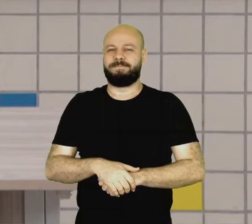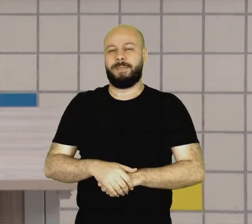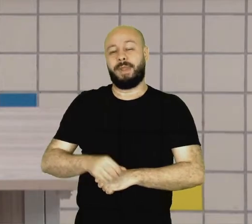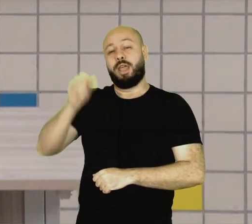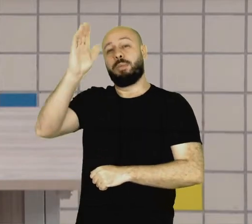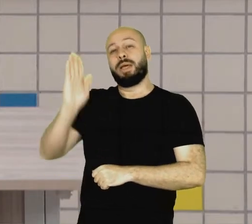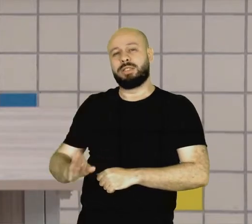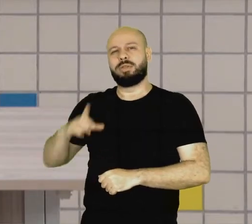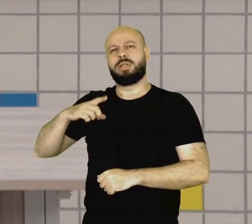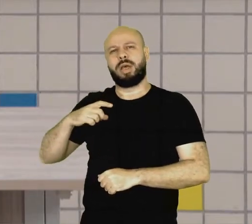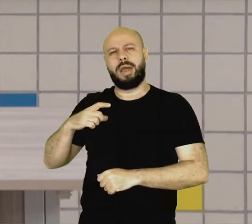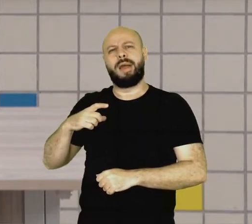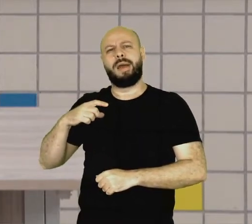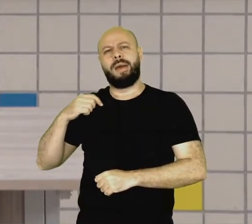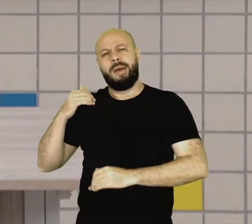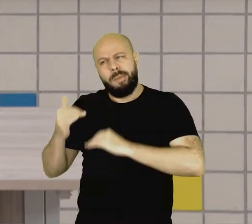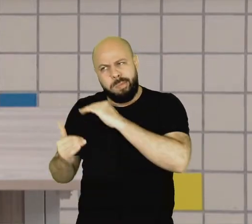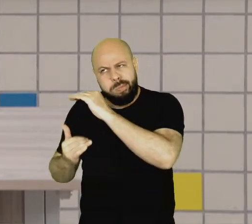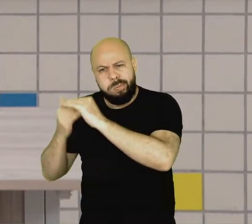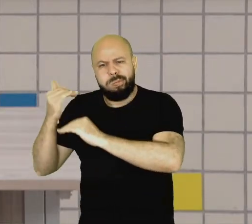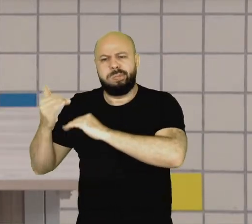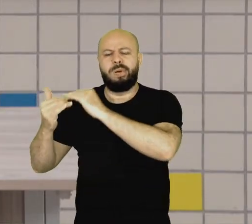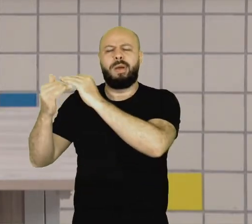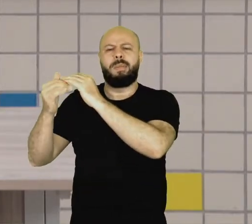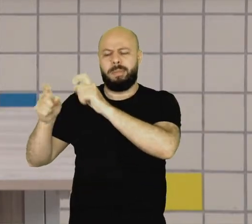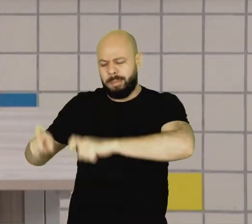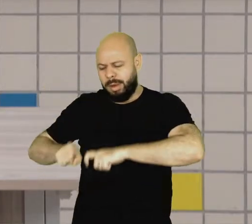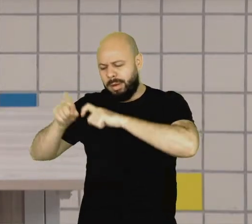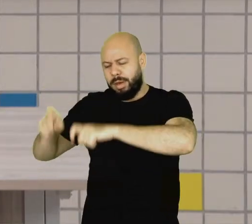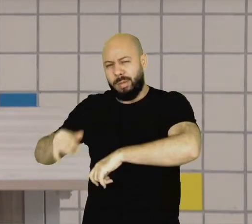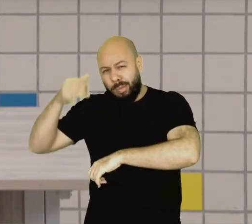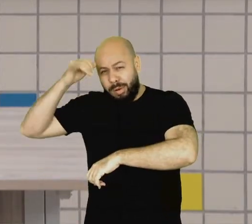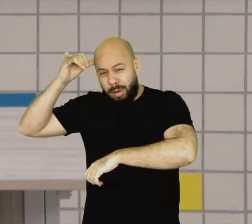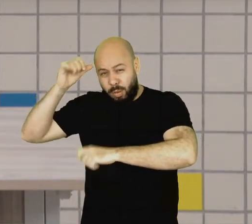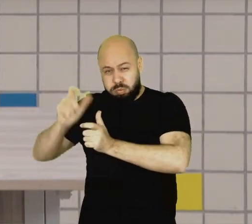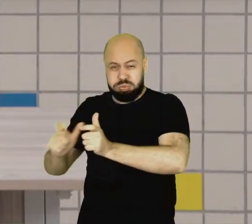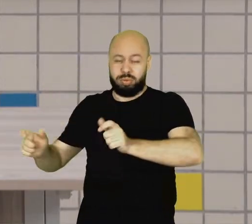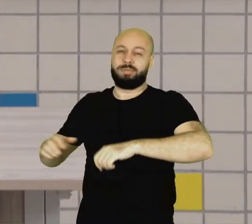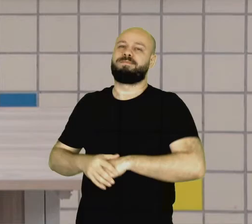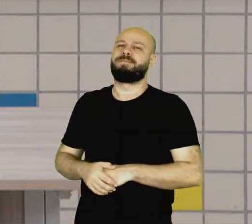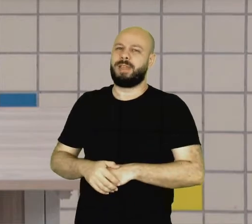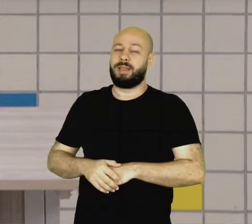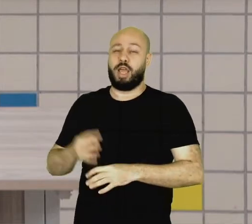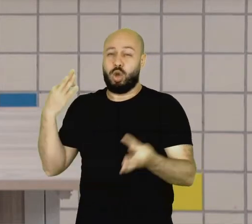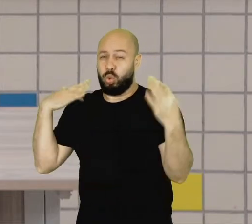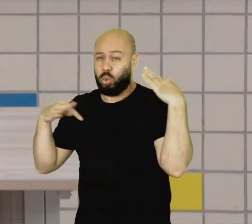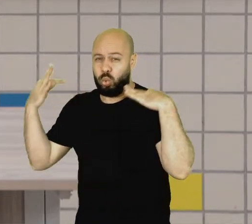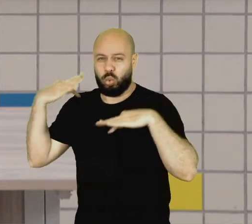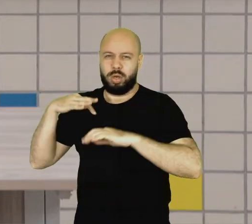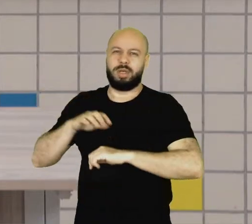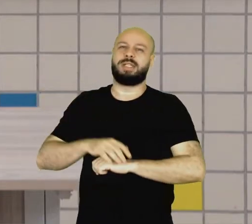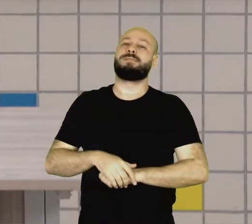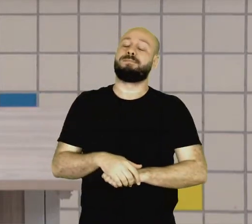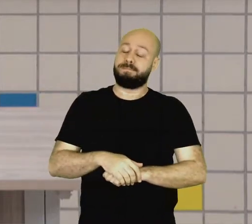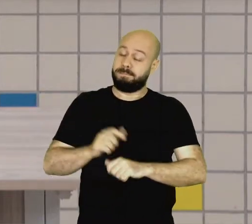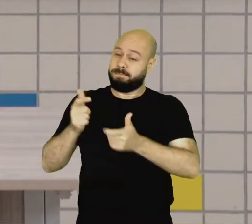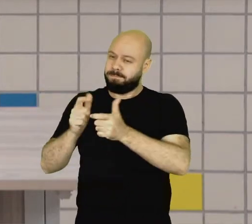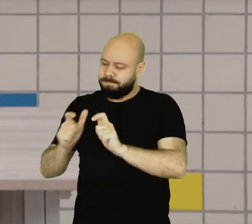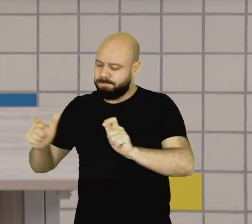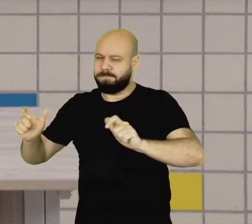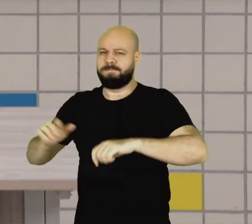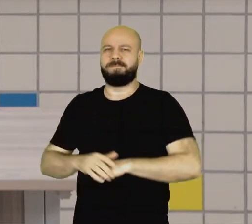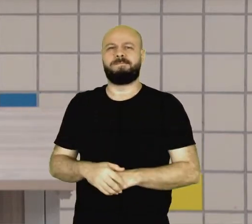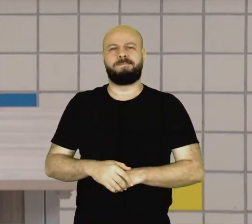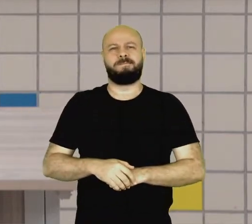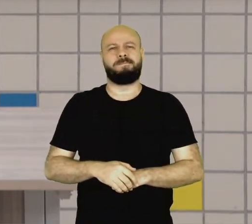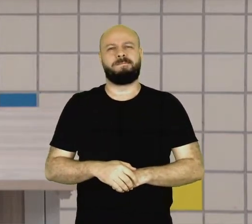tem um desenvolvimento agropecuário muito grande, tem um desenvolvimento de turismo muito grande, então ele